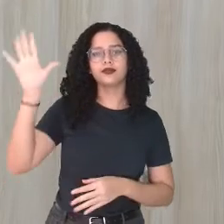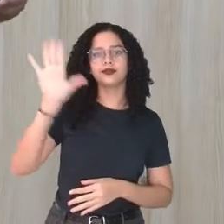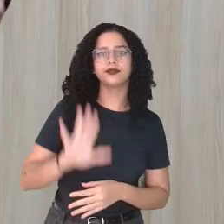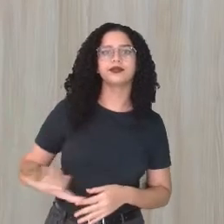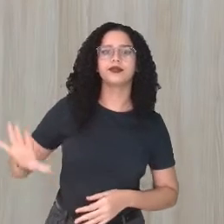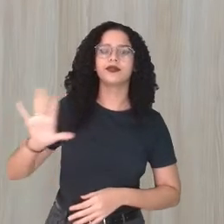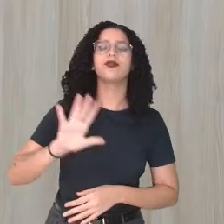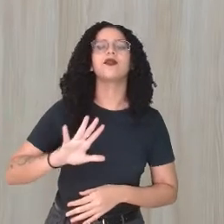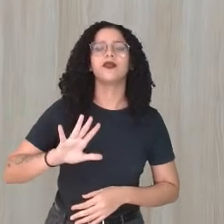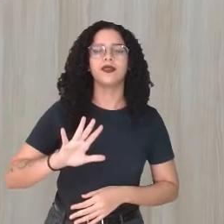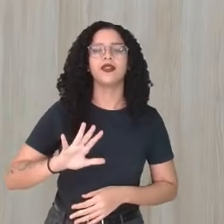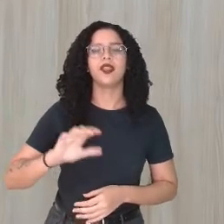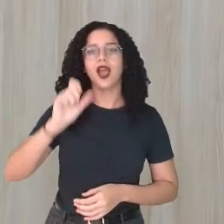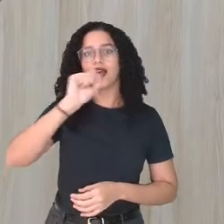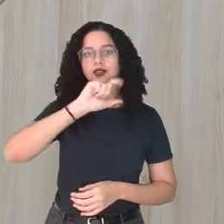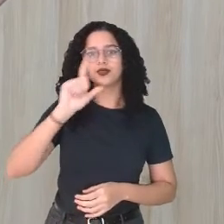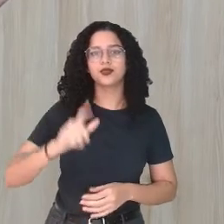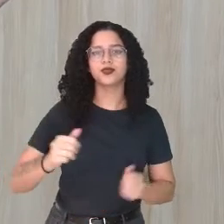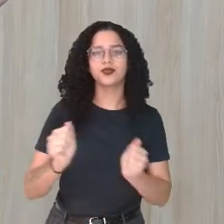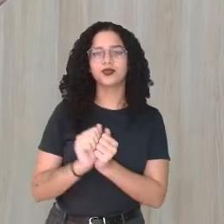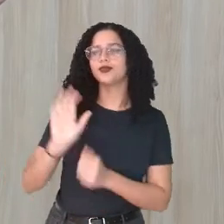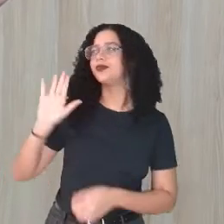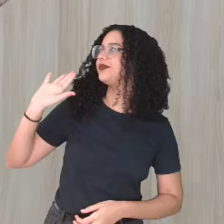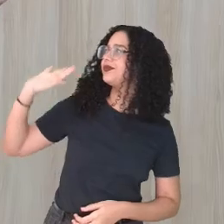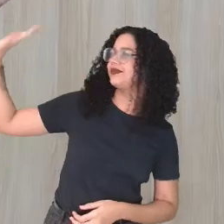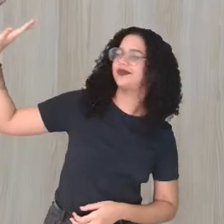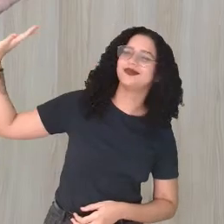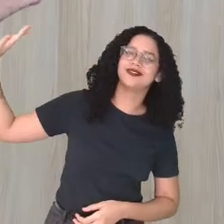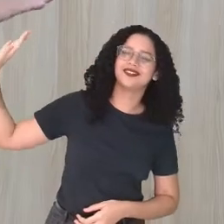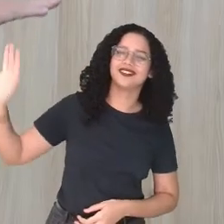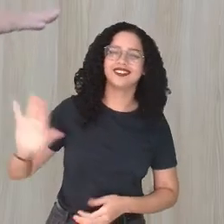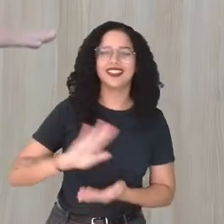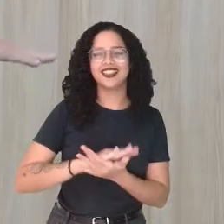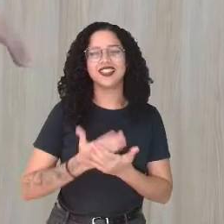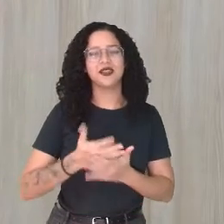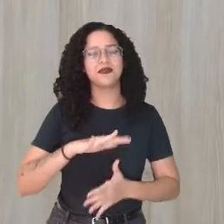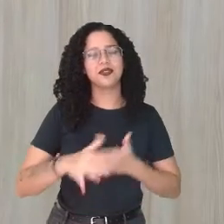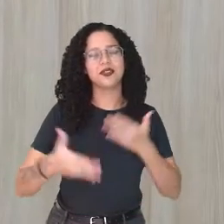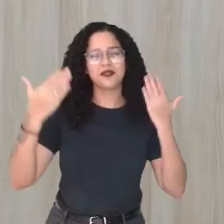nossa intérprete livre aqui, Vitória. Chega batendo, Vitória.